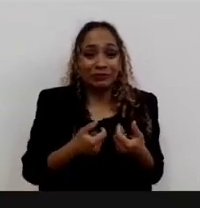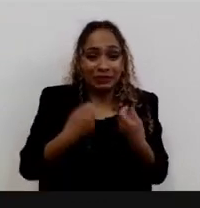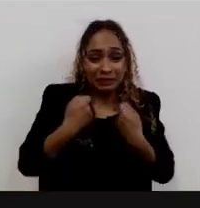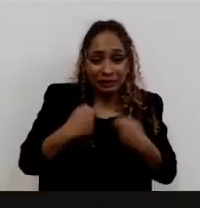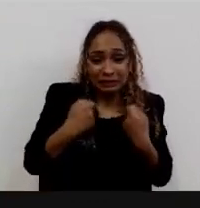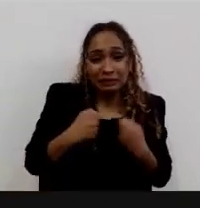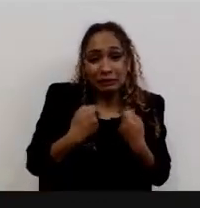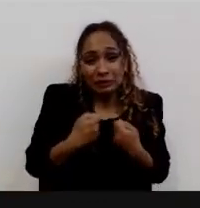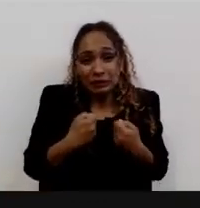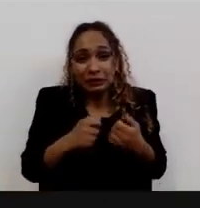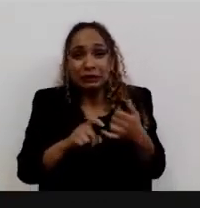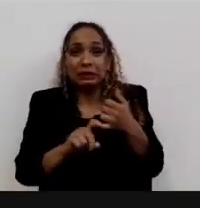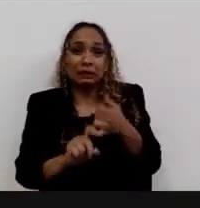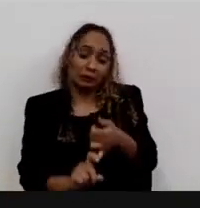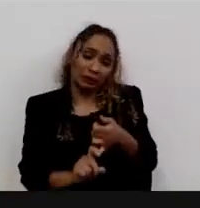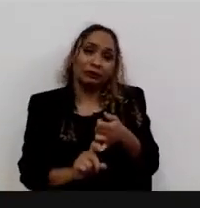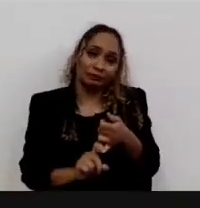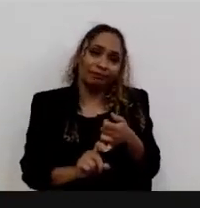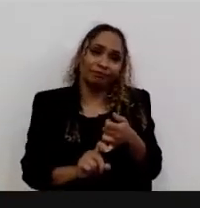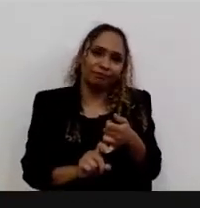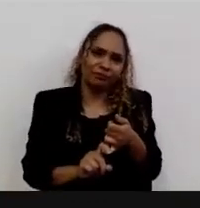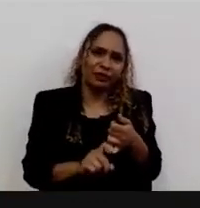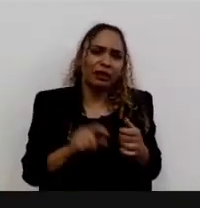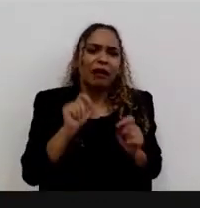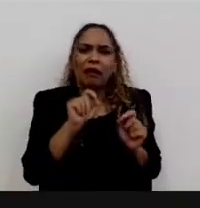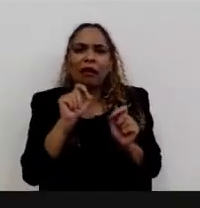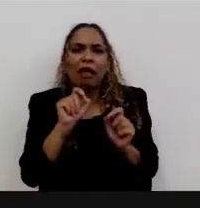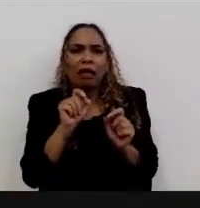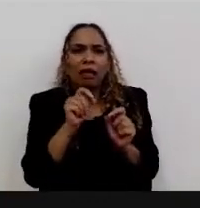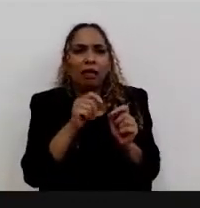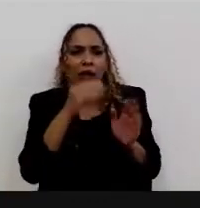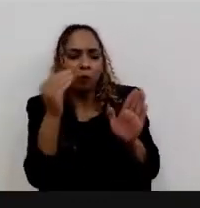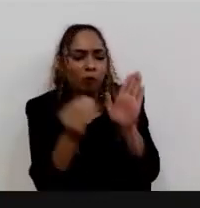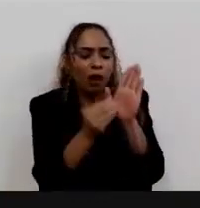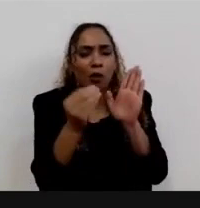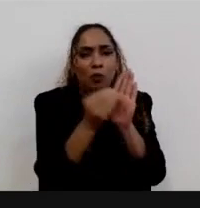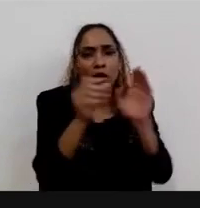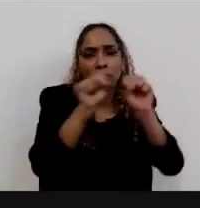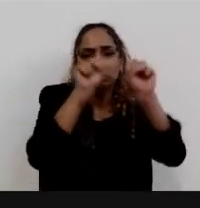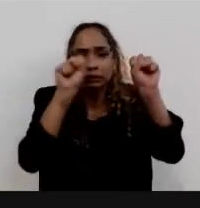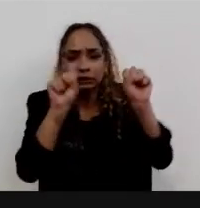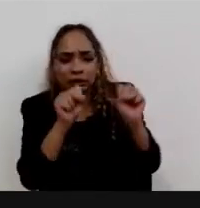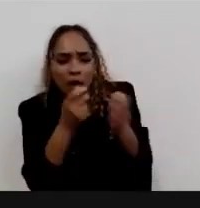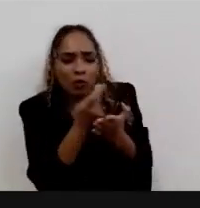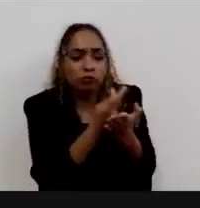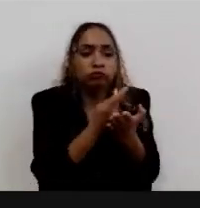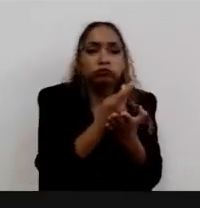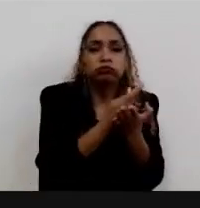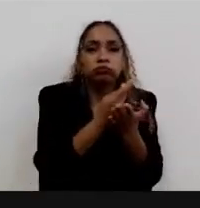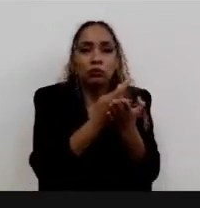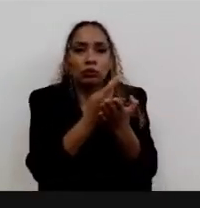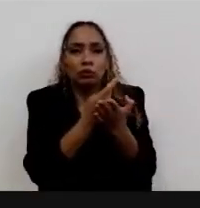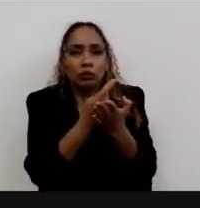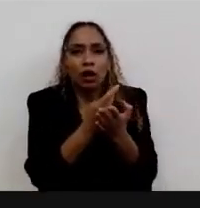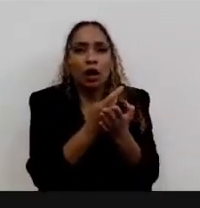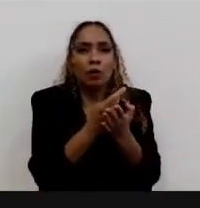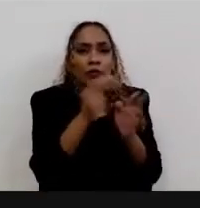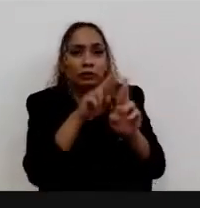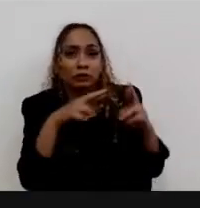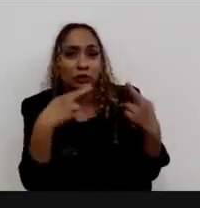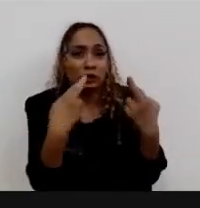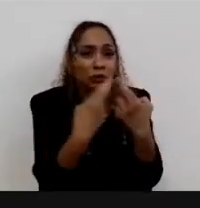aqui nunca passaram horas inserindo dados em sistemas, buscando dados desses sistemas, fazendo conferências,